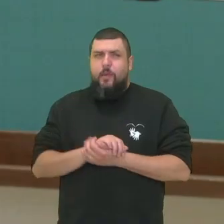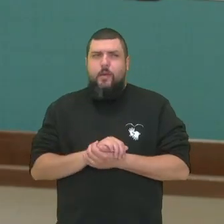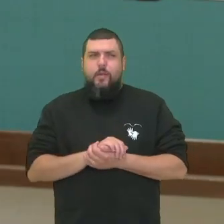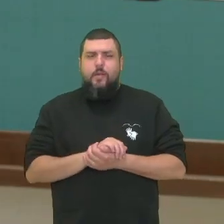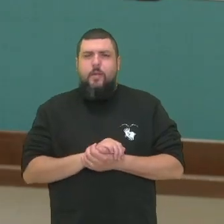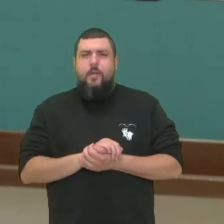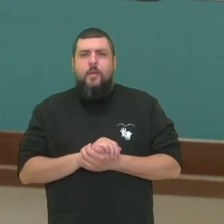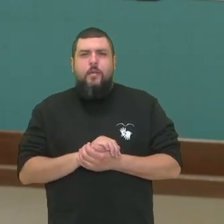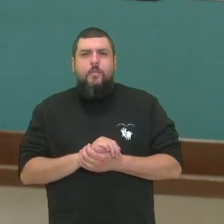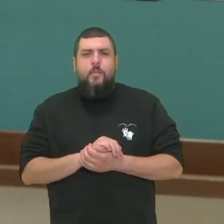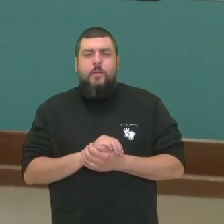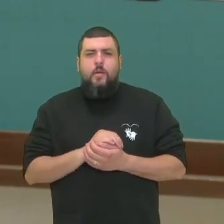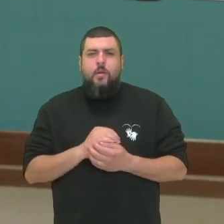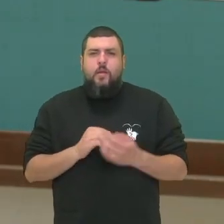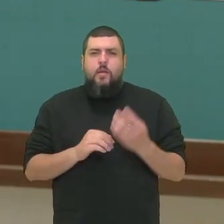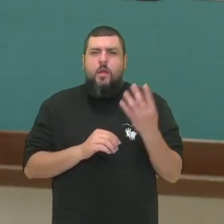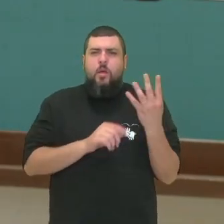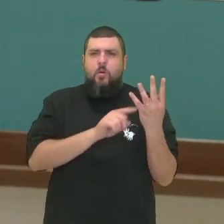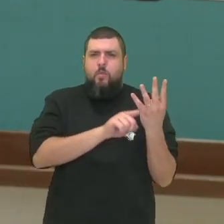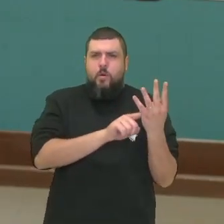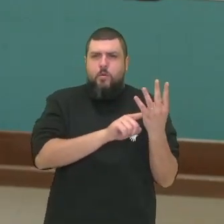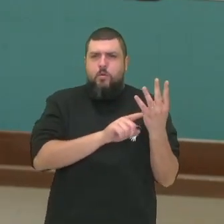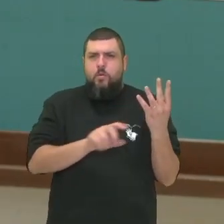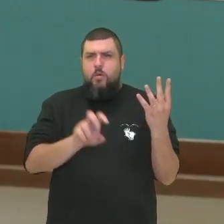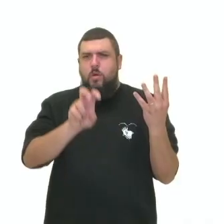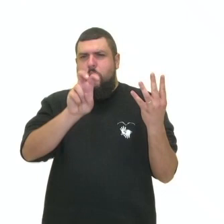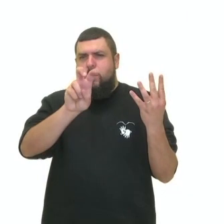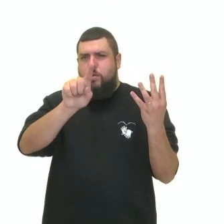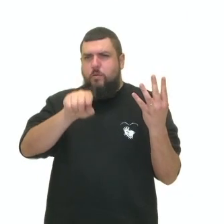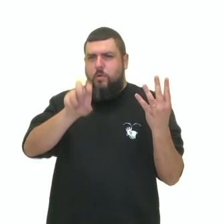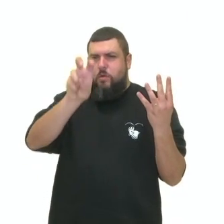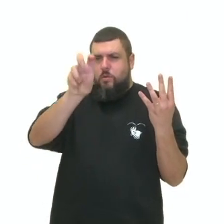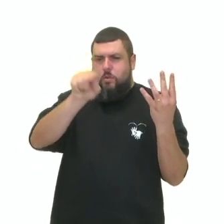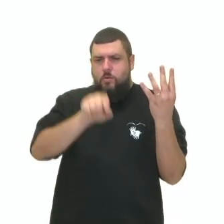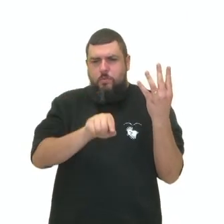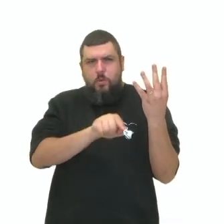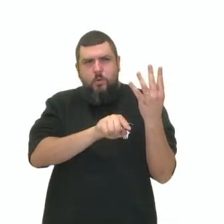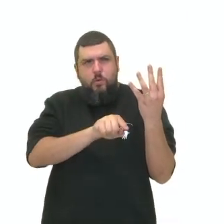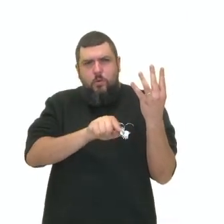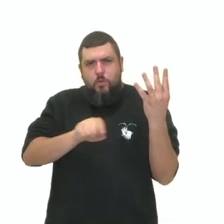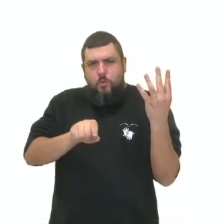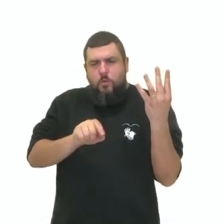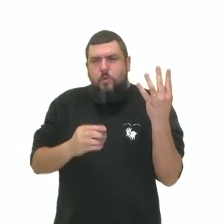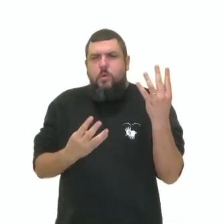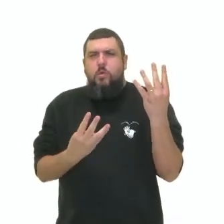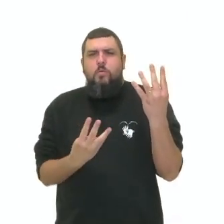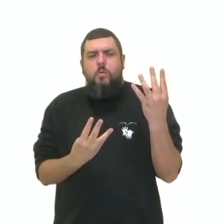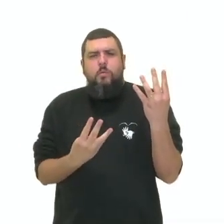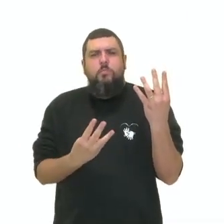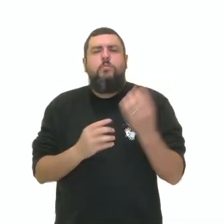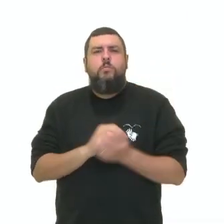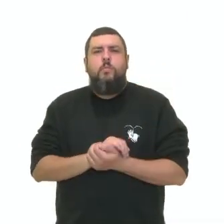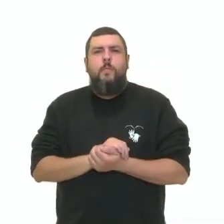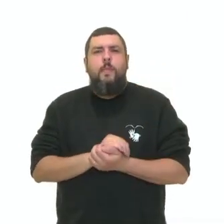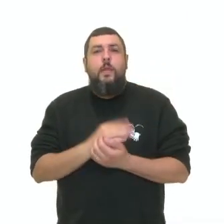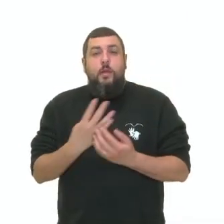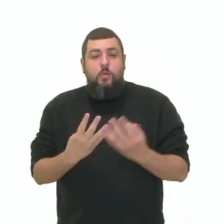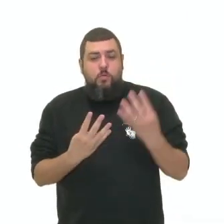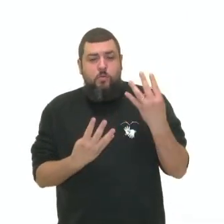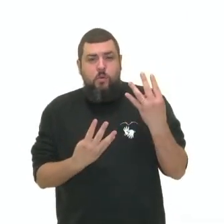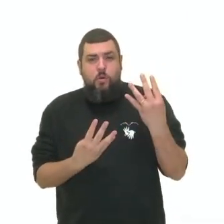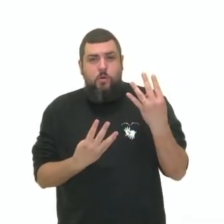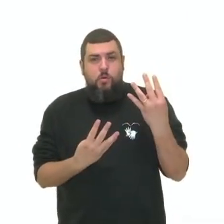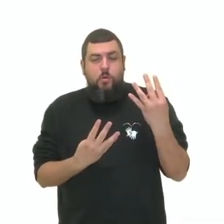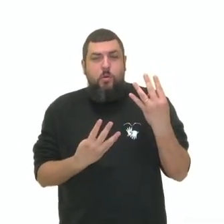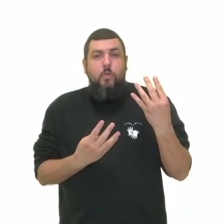4 centímetros, 5,5 centímetros, tá? E essa medida aqui também é de 4 centímetros, tá? Aí, assim, ele